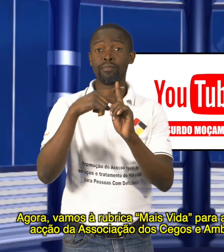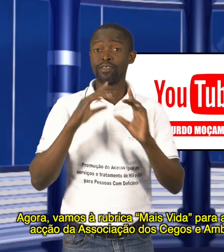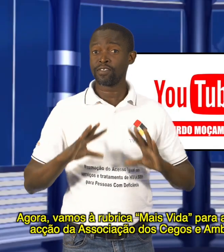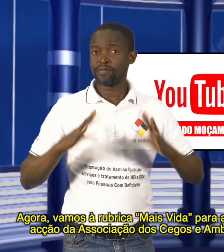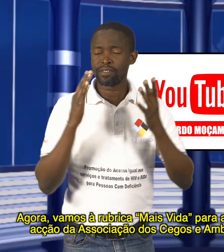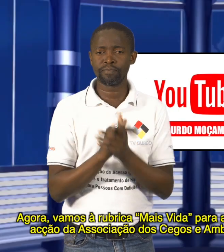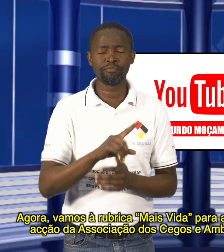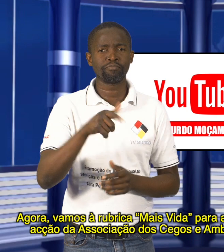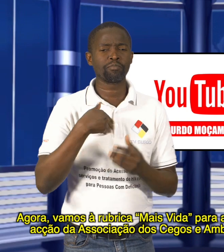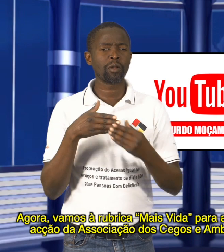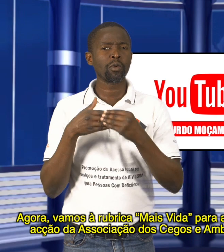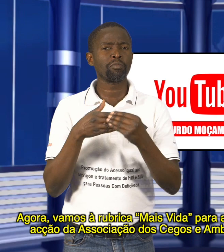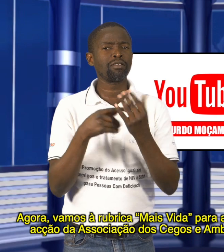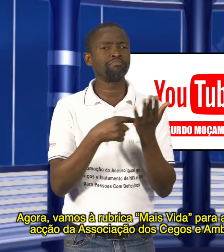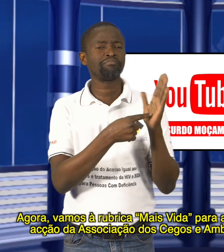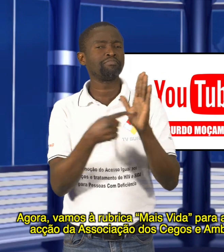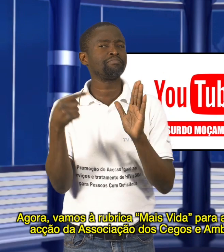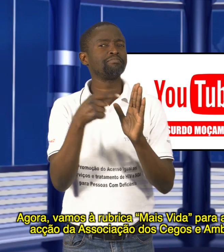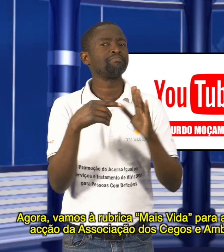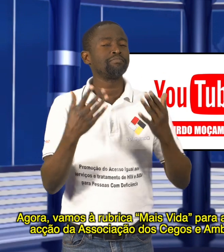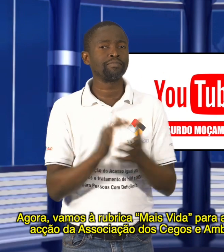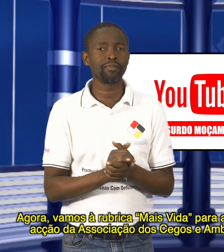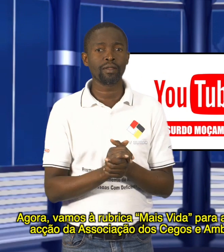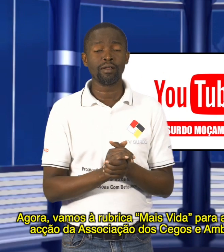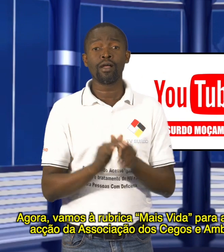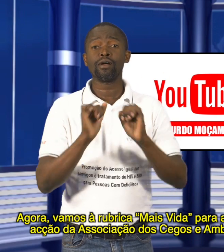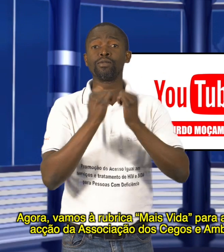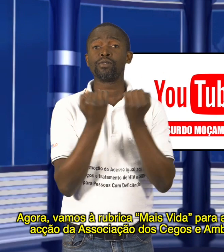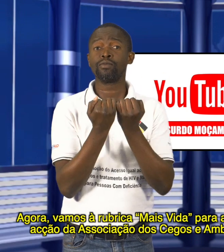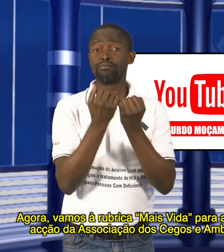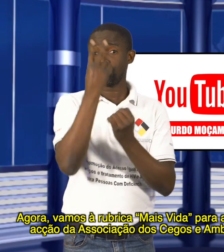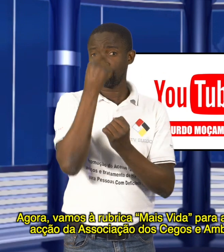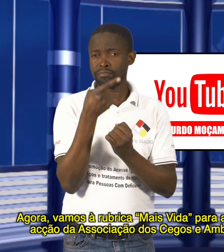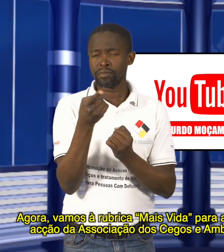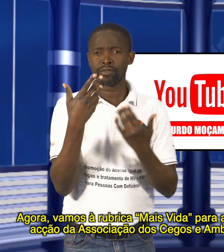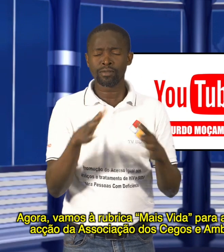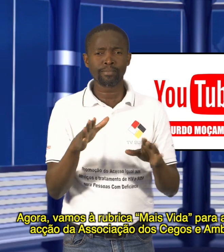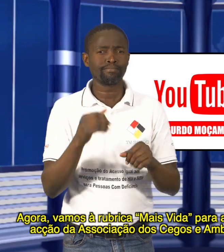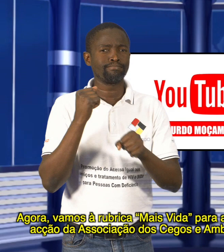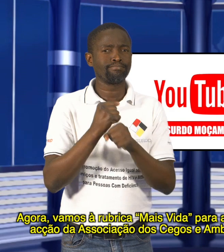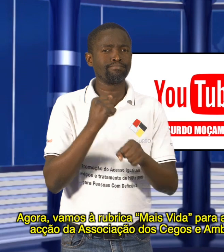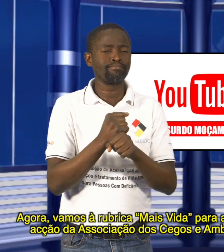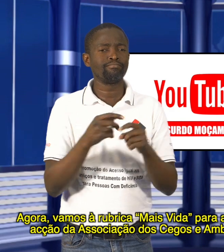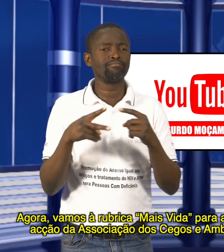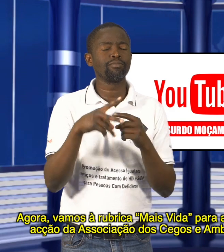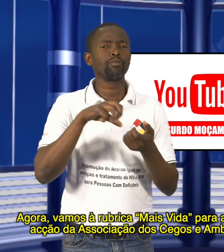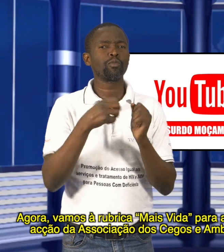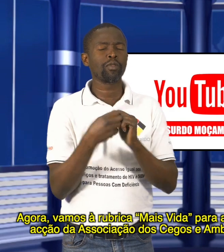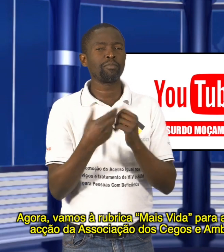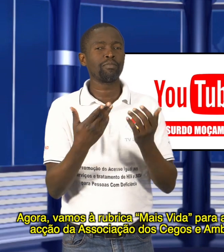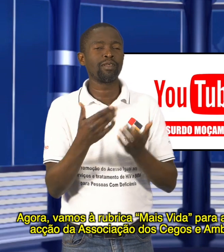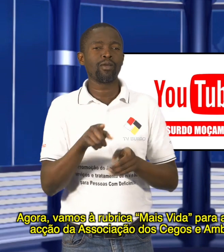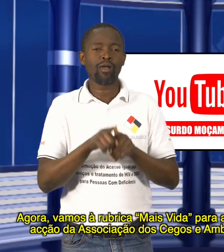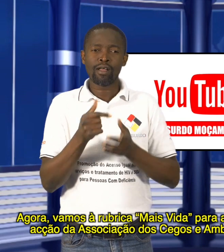vamos à rubrica Mais Vida, para acompanharmos mais uma ação da Associação dos Cegos